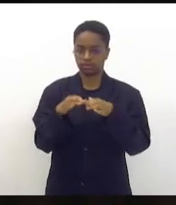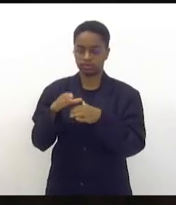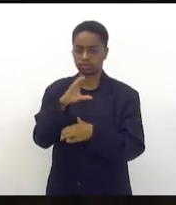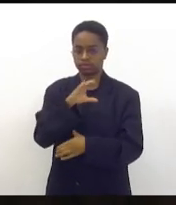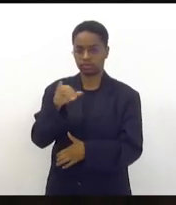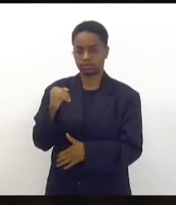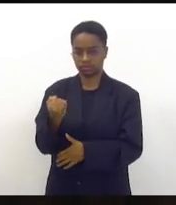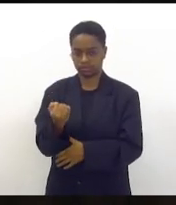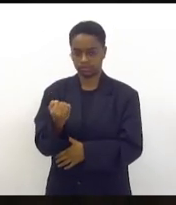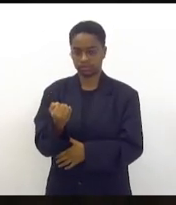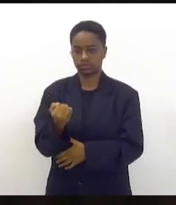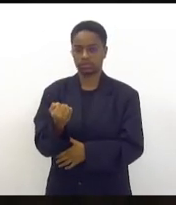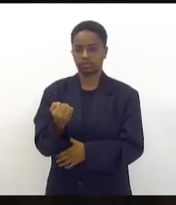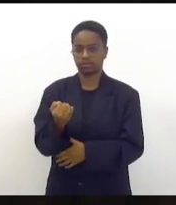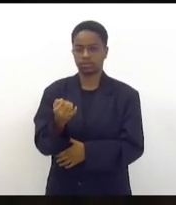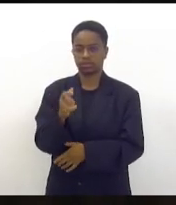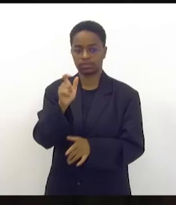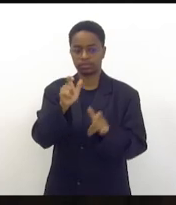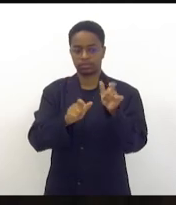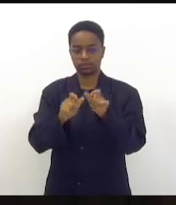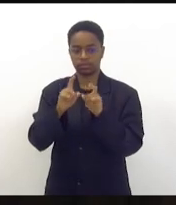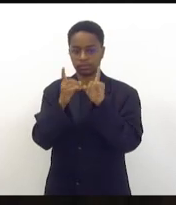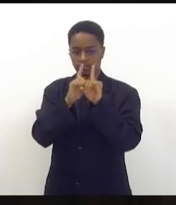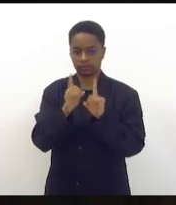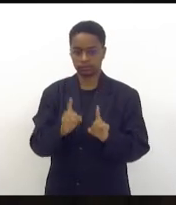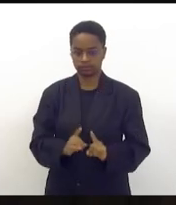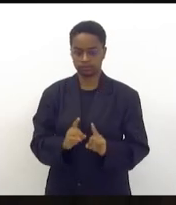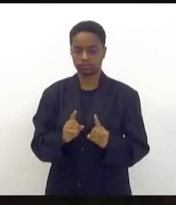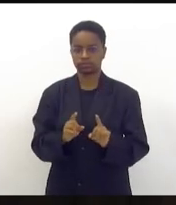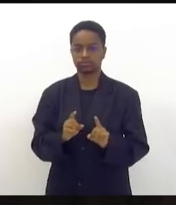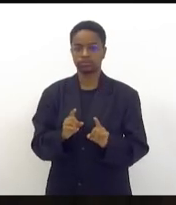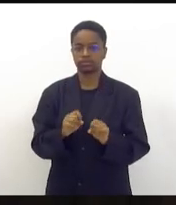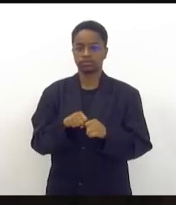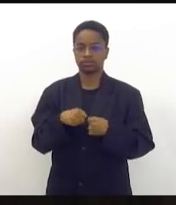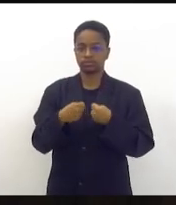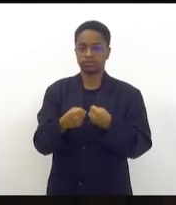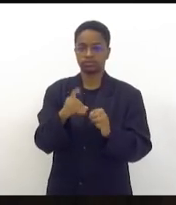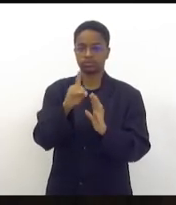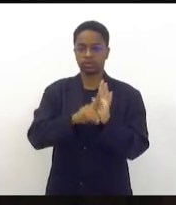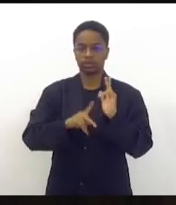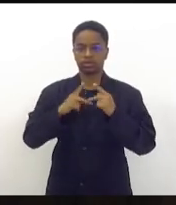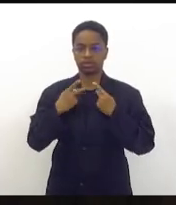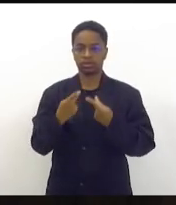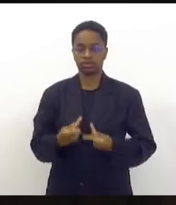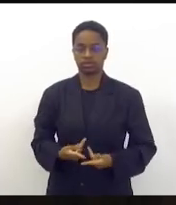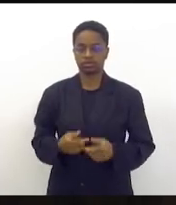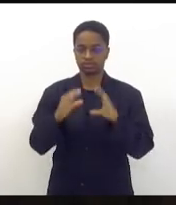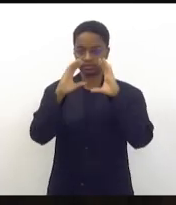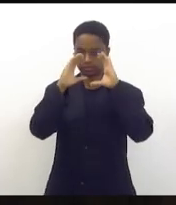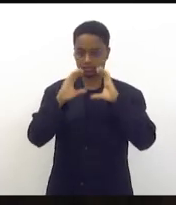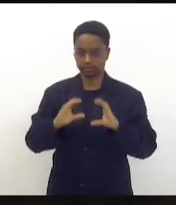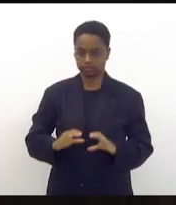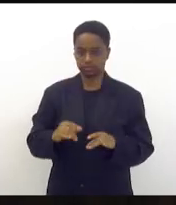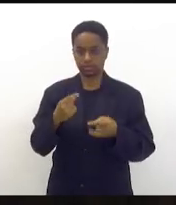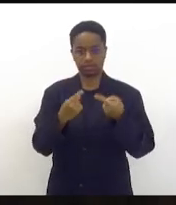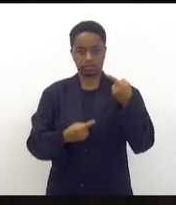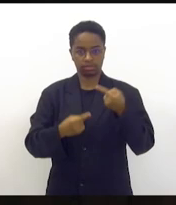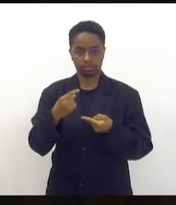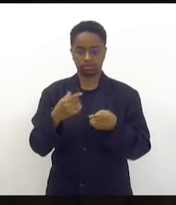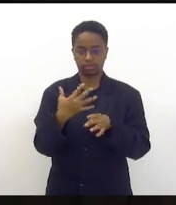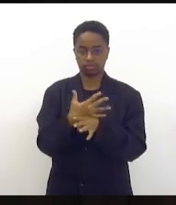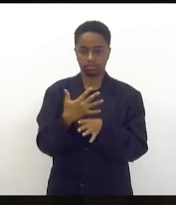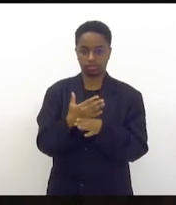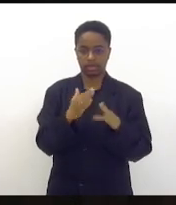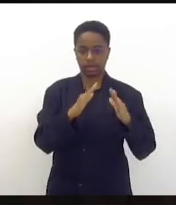Constituição e Justiça, de Pessoa com Deficiência, de Defesa dos Direitos Humanos e Cidadania, de Política Urbana,